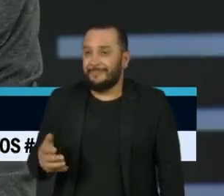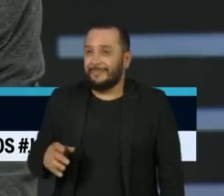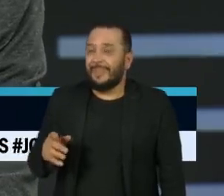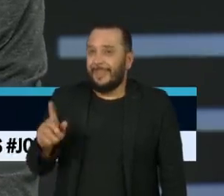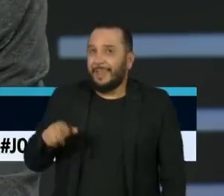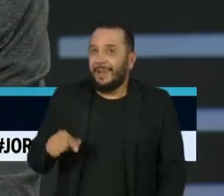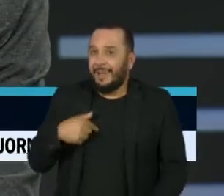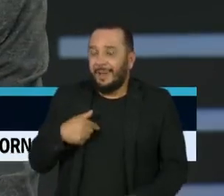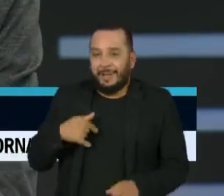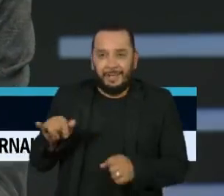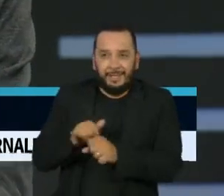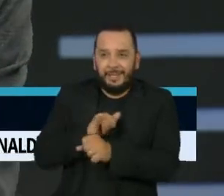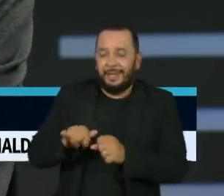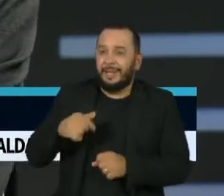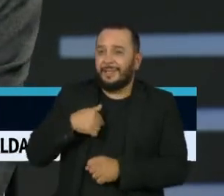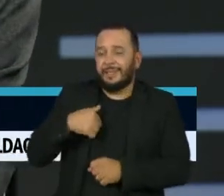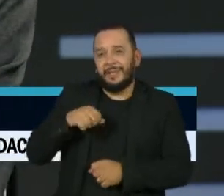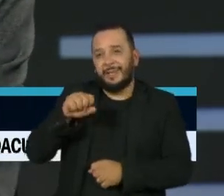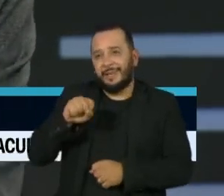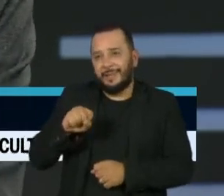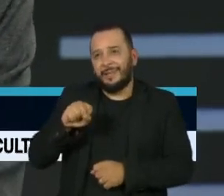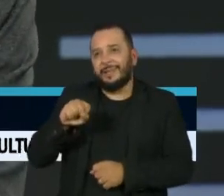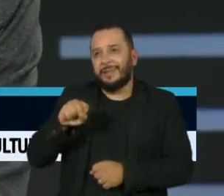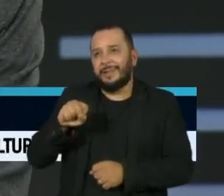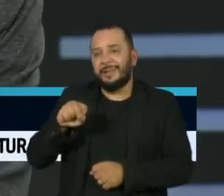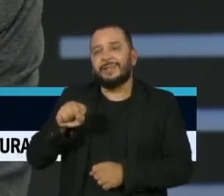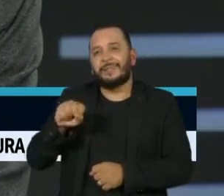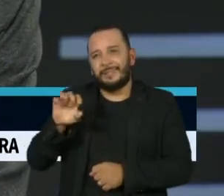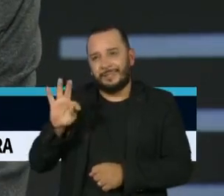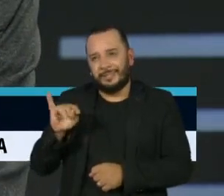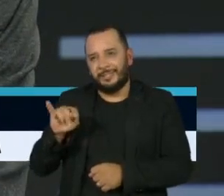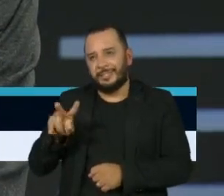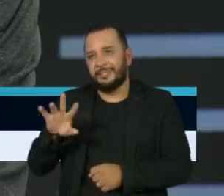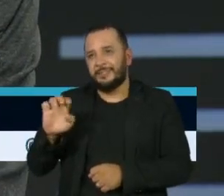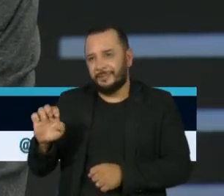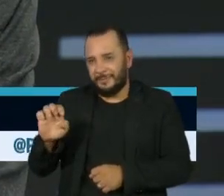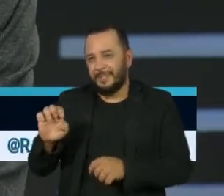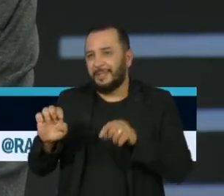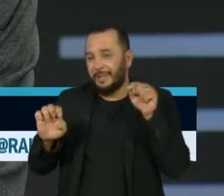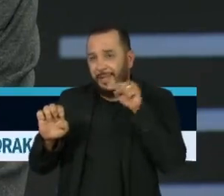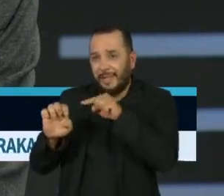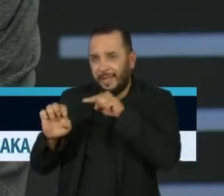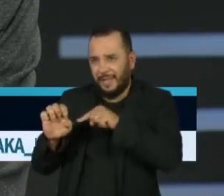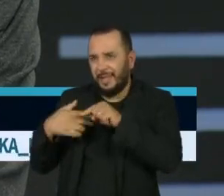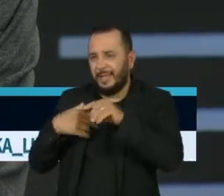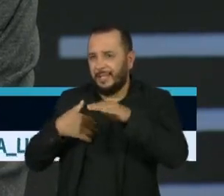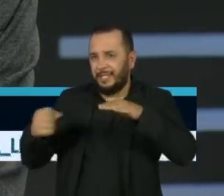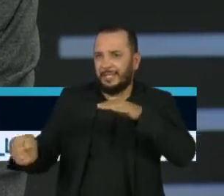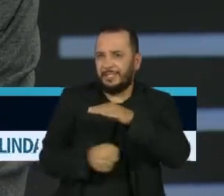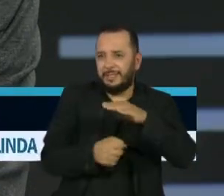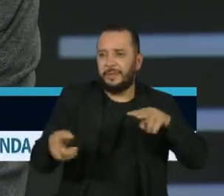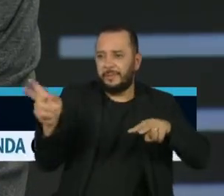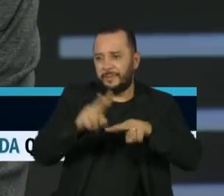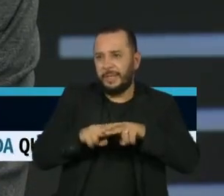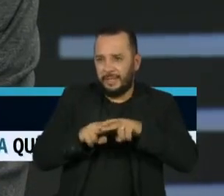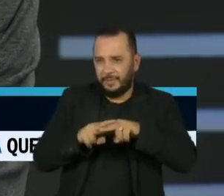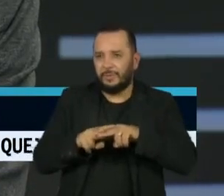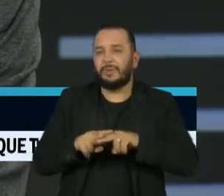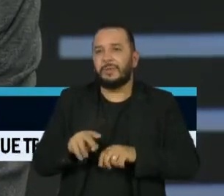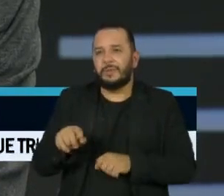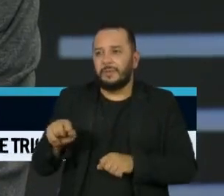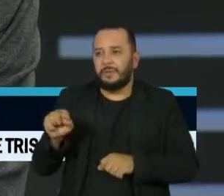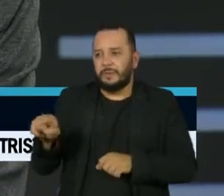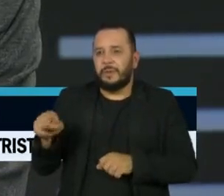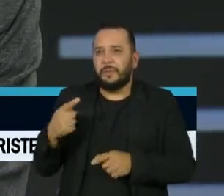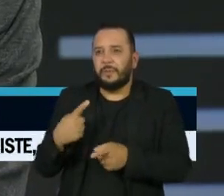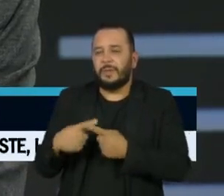sugerida pelo Steve Bannon, né? Aliás, o Steve Bannon acabou de ir em Cana, né, como insuflador do ataque lá